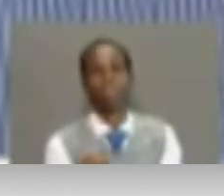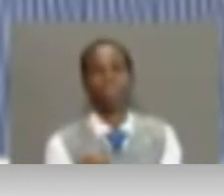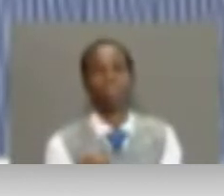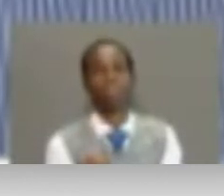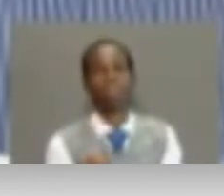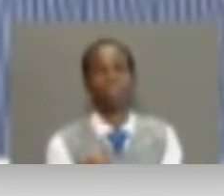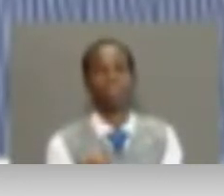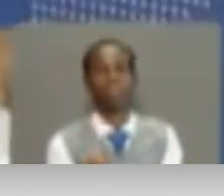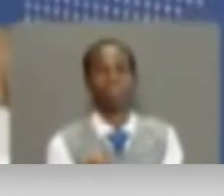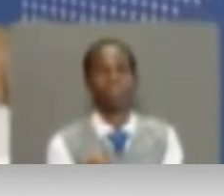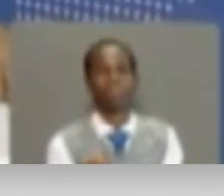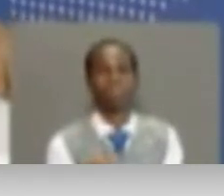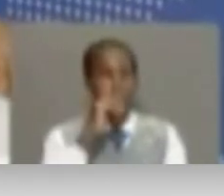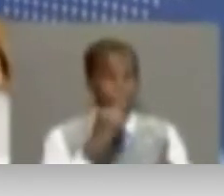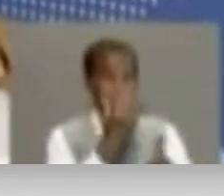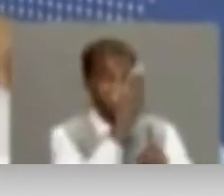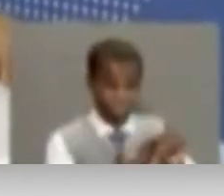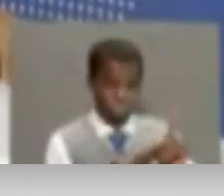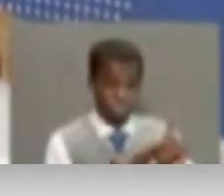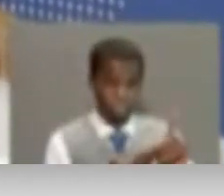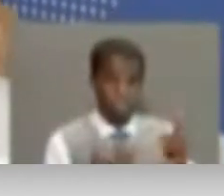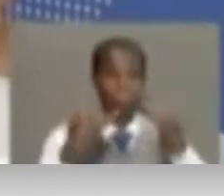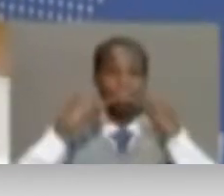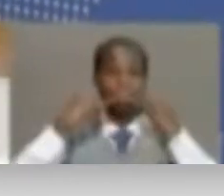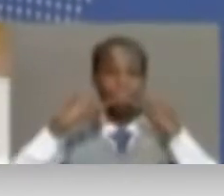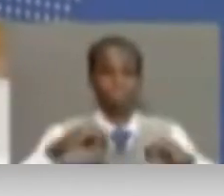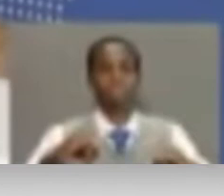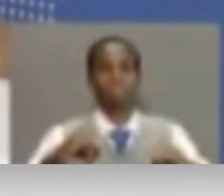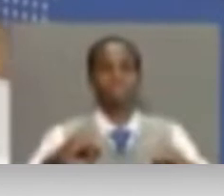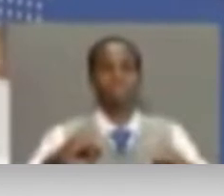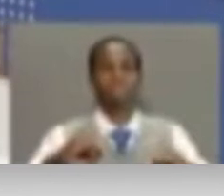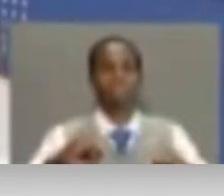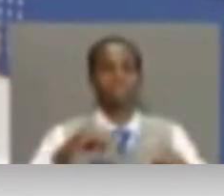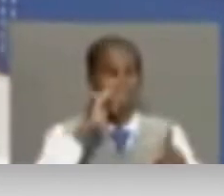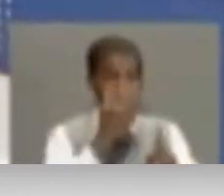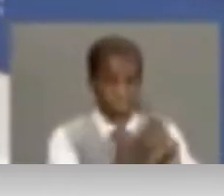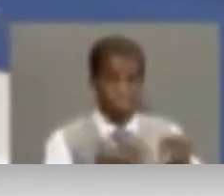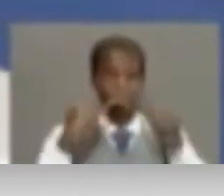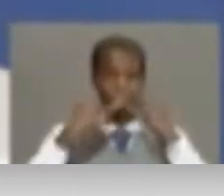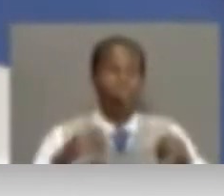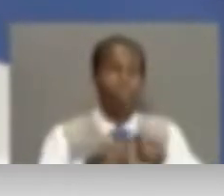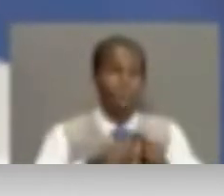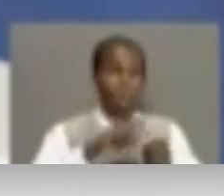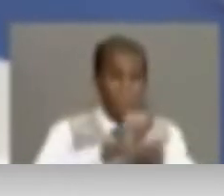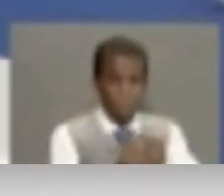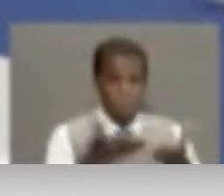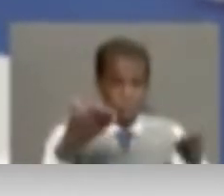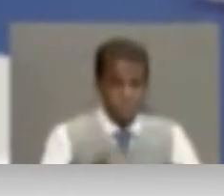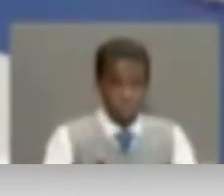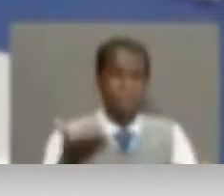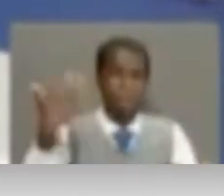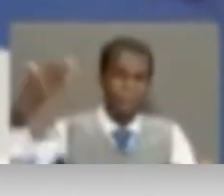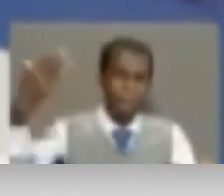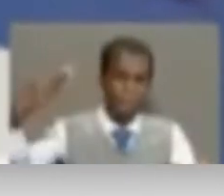FNLA. Quando nós fazemos, permita, esse tipo de historiografia, é para dizer não, que estou... legitimar a atuação atual porque houve outra. Eu não